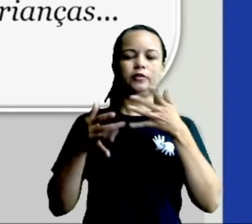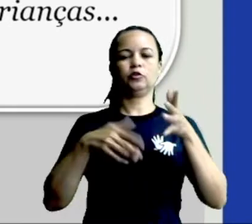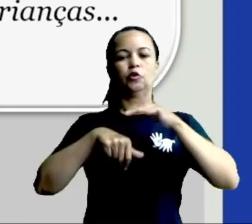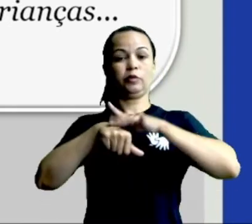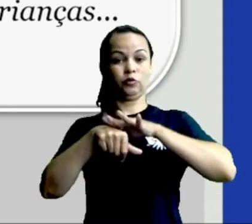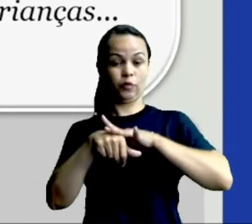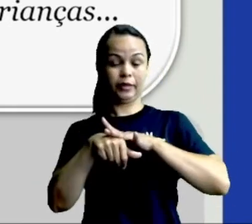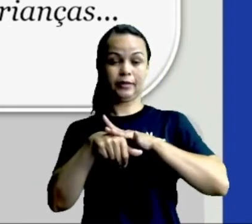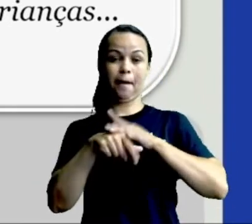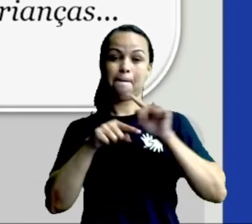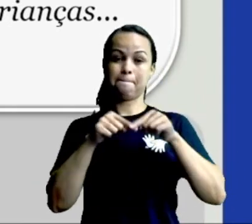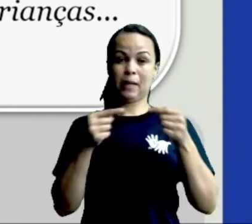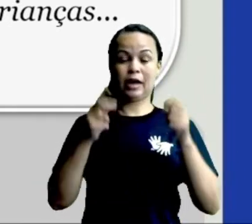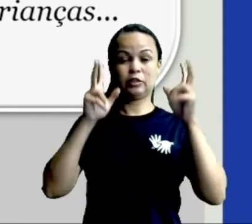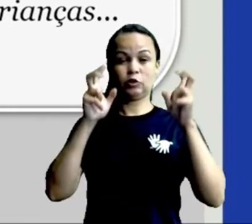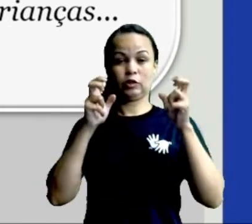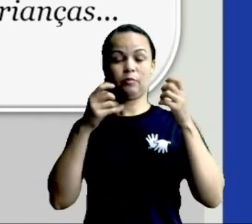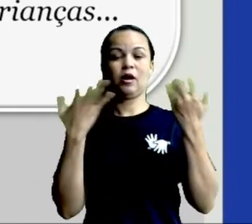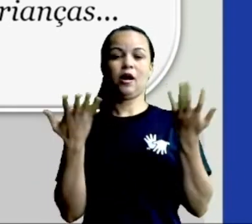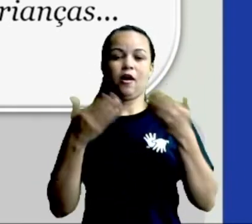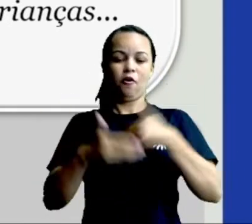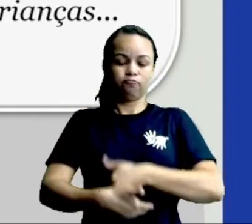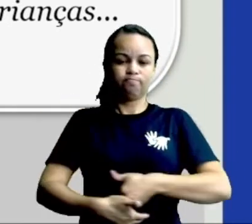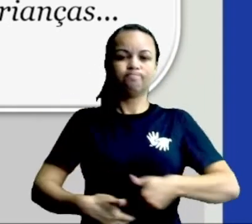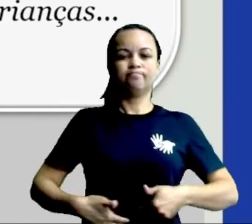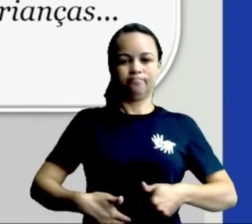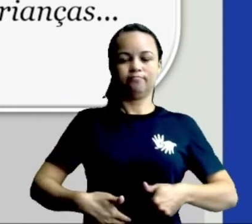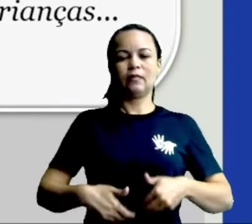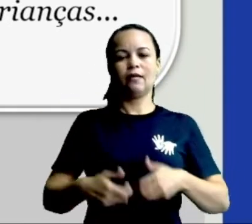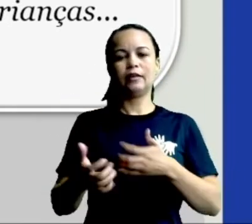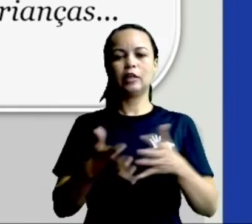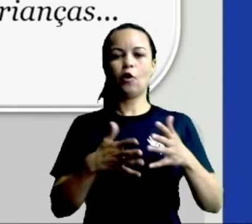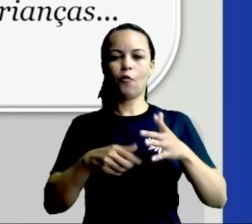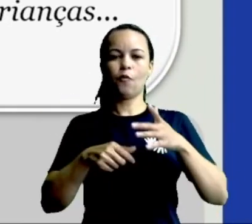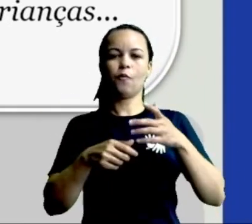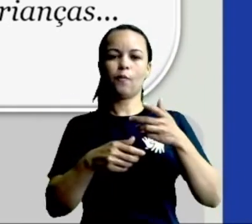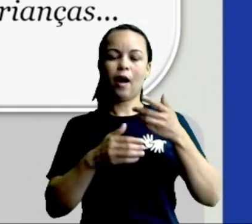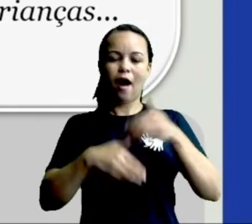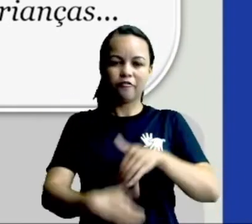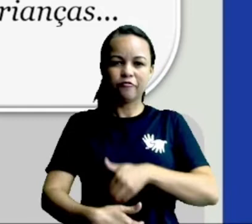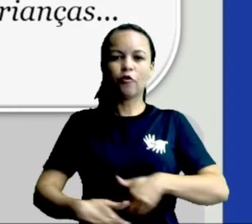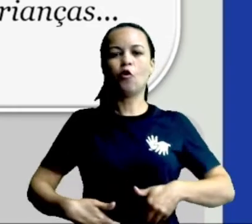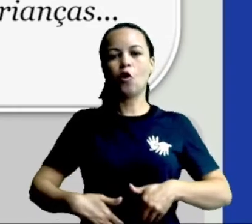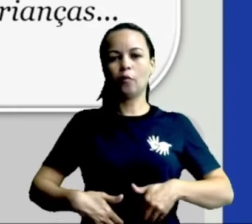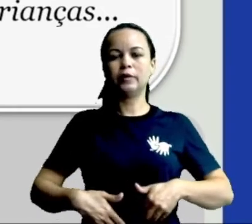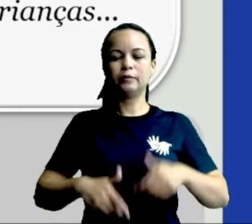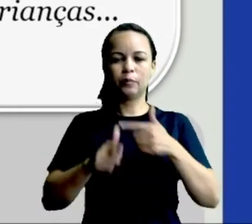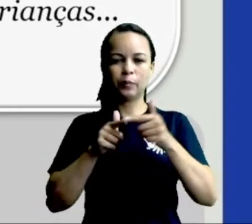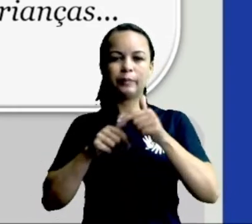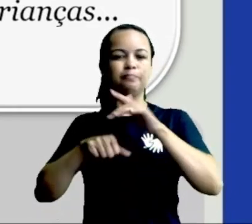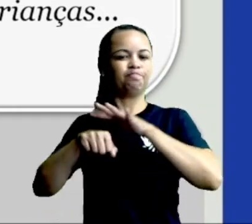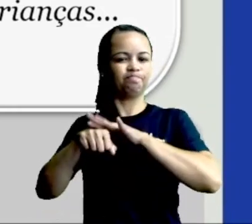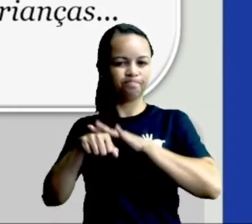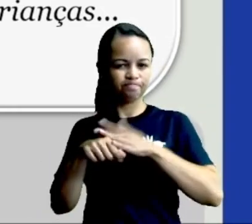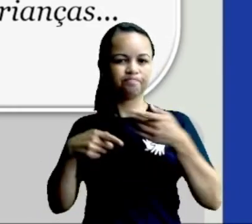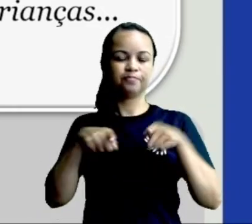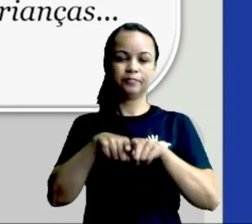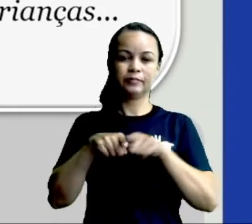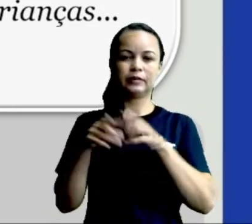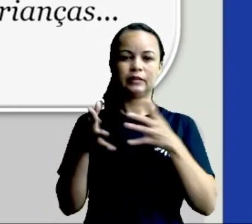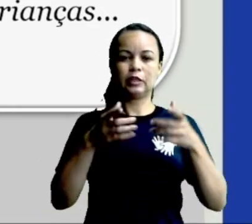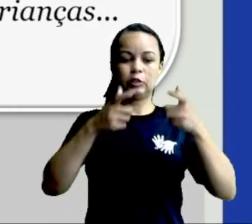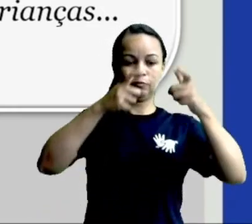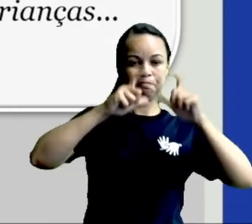mas o ponto-chave aí foi a fome. Então, com a fome causa doenças. E no terceiro parágrafo, ele vem aí com